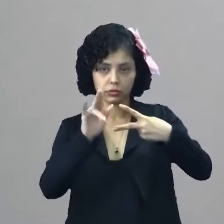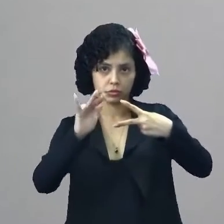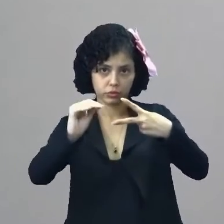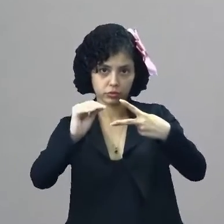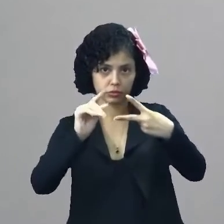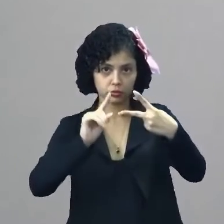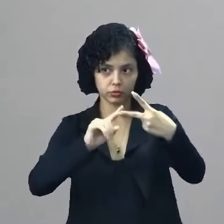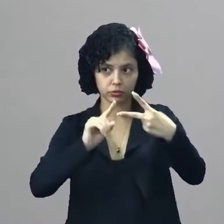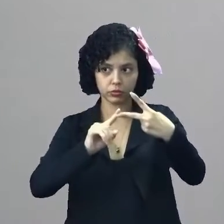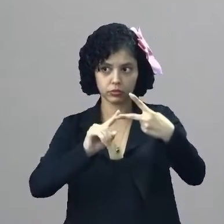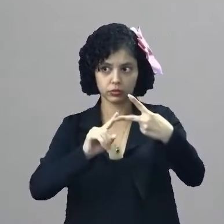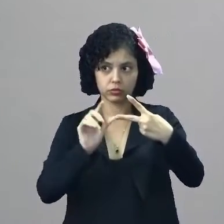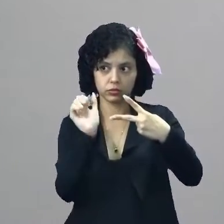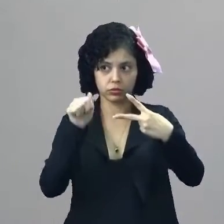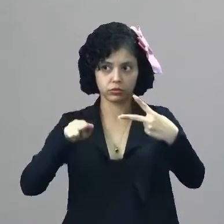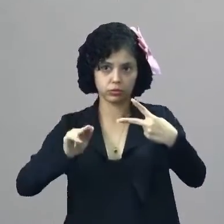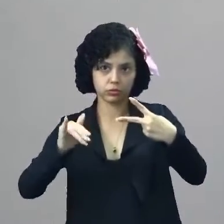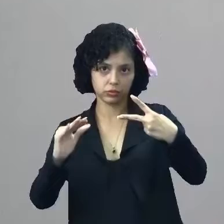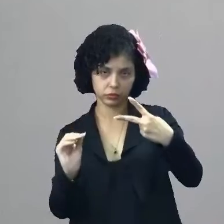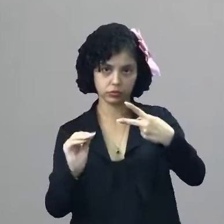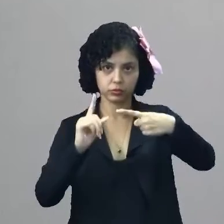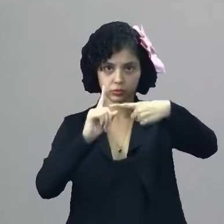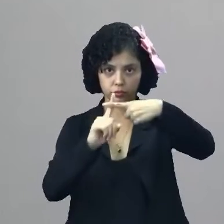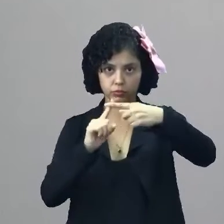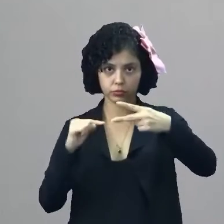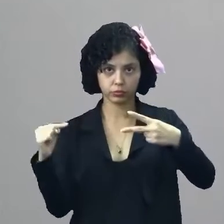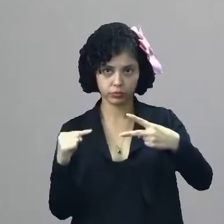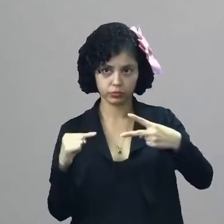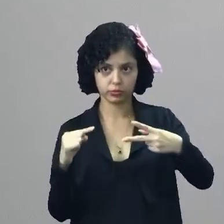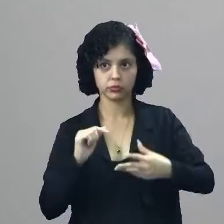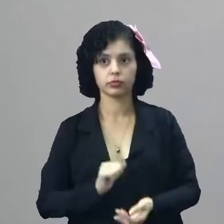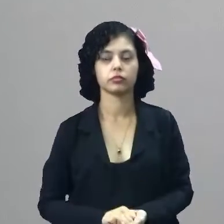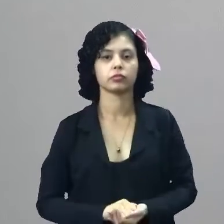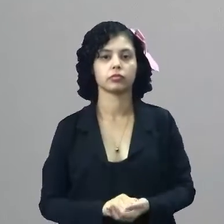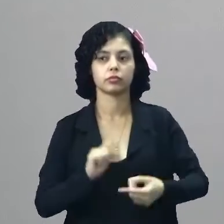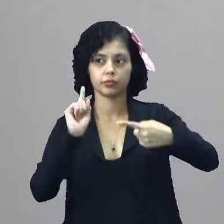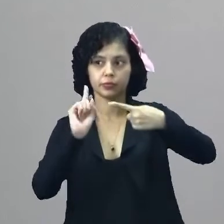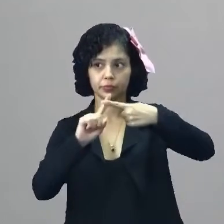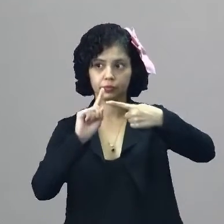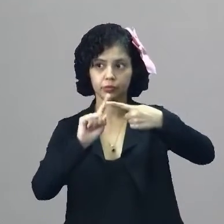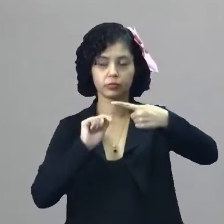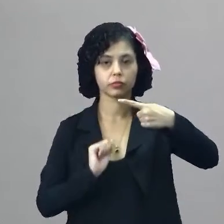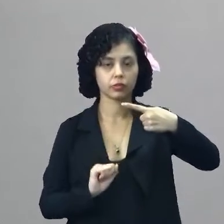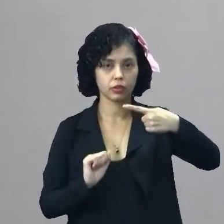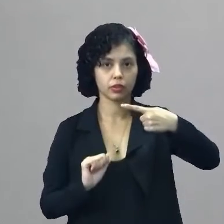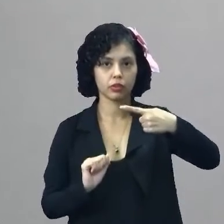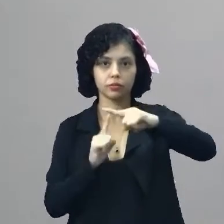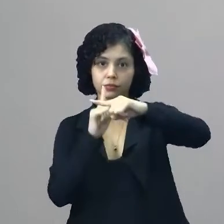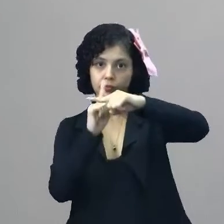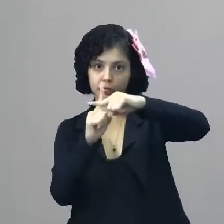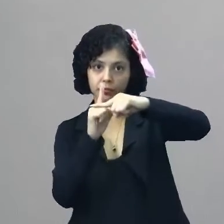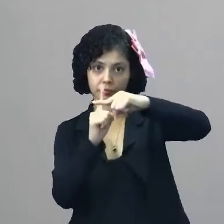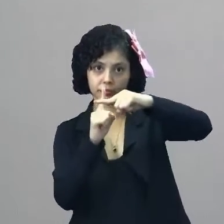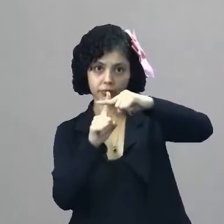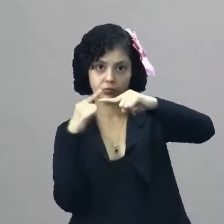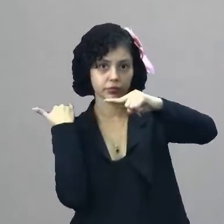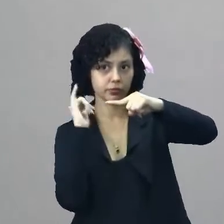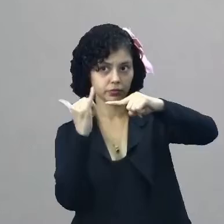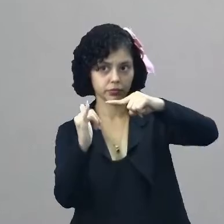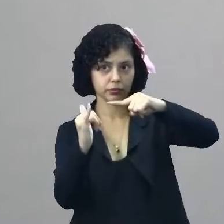cátion e íons do tipo ânion. Os íons do tipo cátion são aqueles que têm a carga